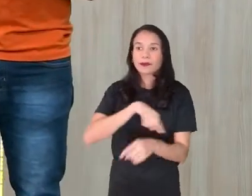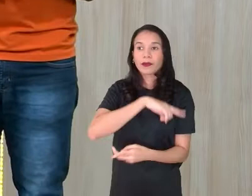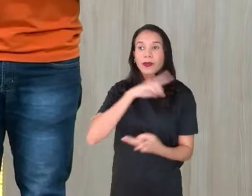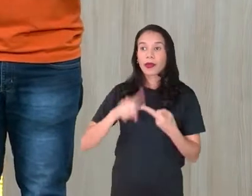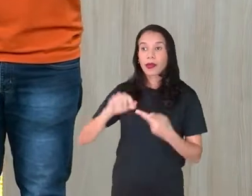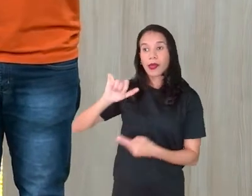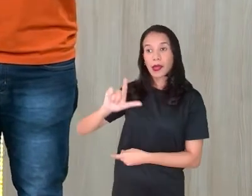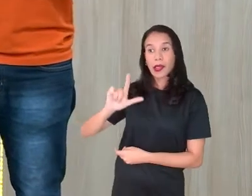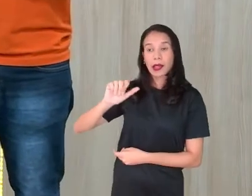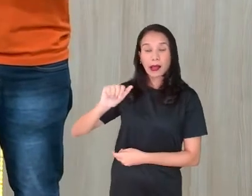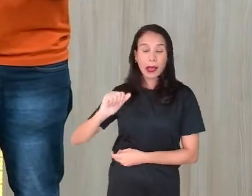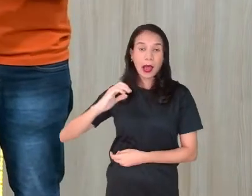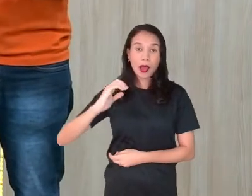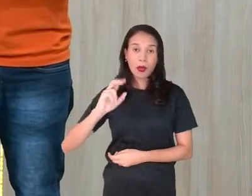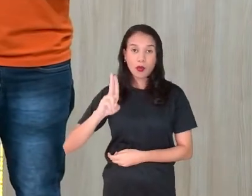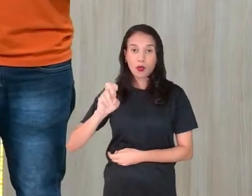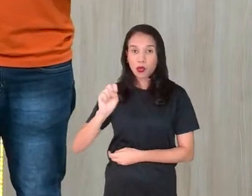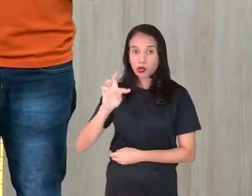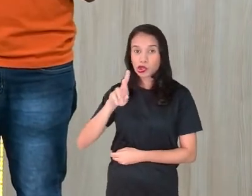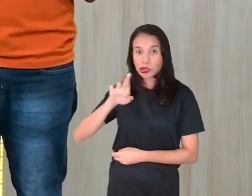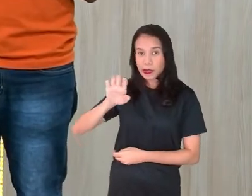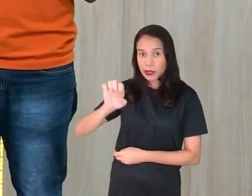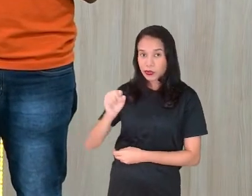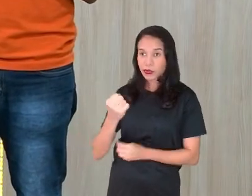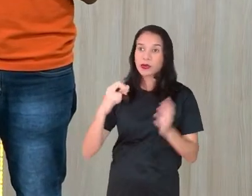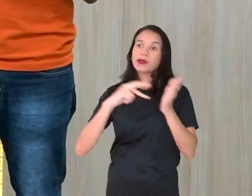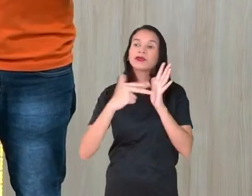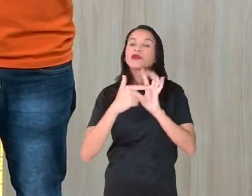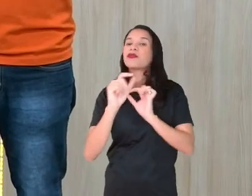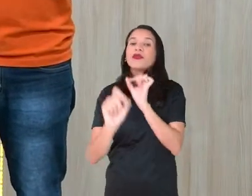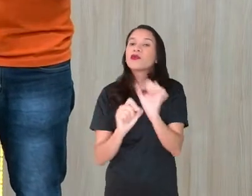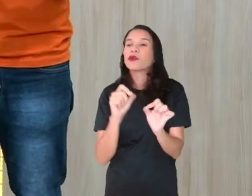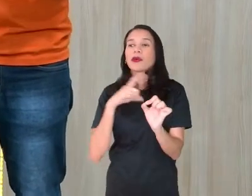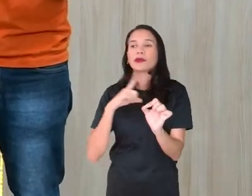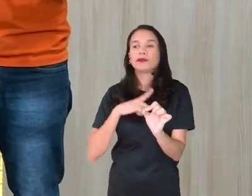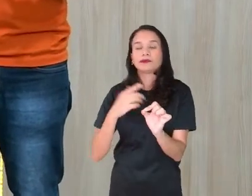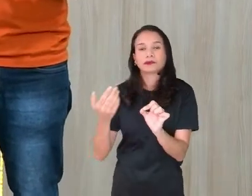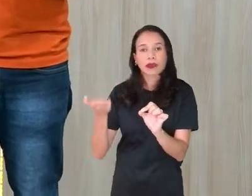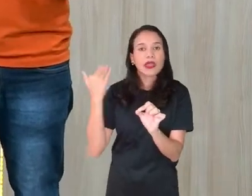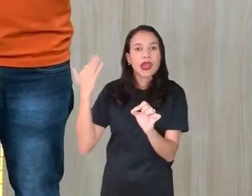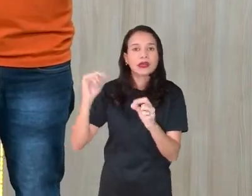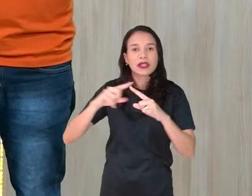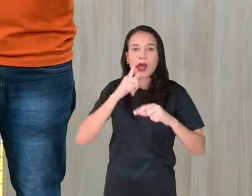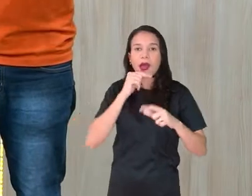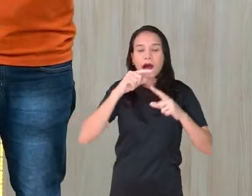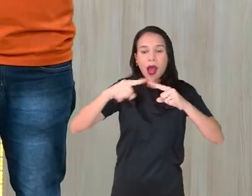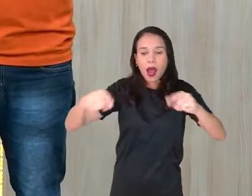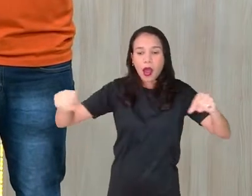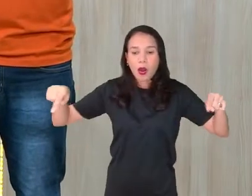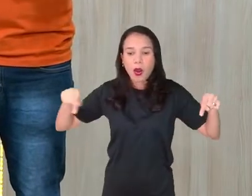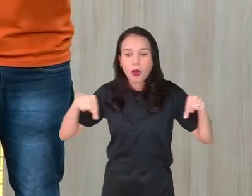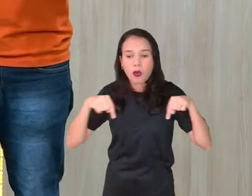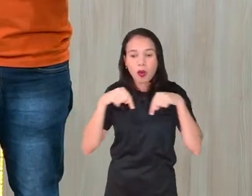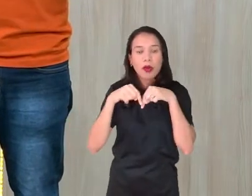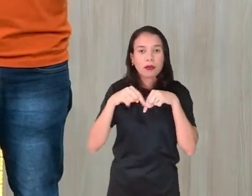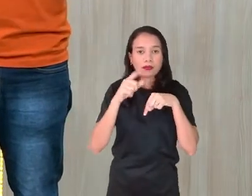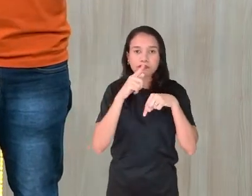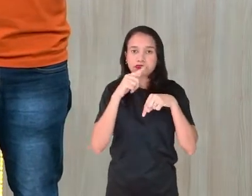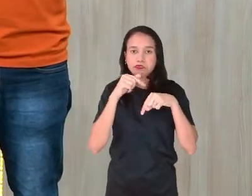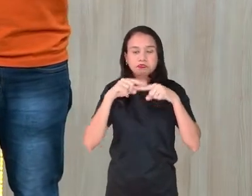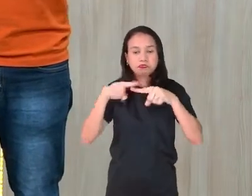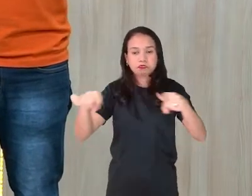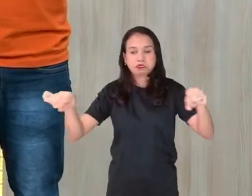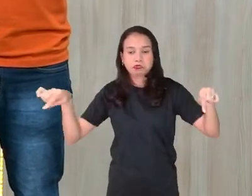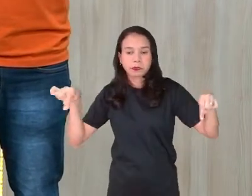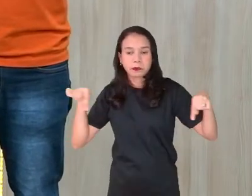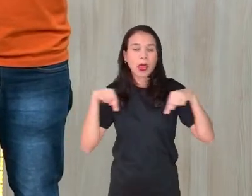ou seja, são planícies que foram lagos, por exemplo, né? Porque o lago ele está lá, a água parada.